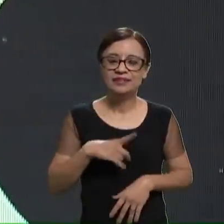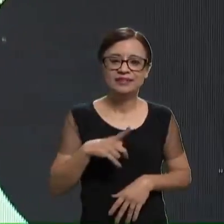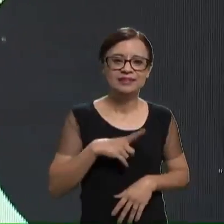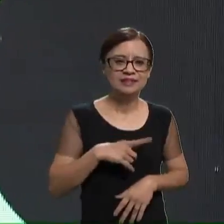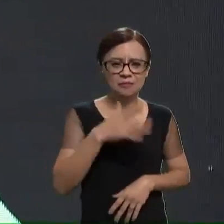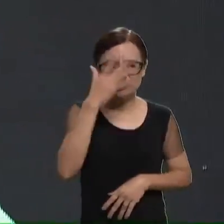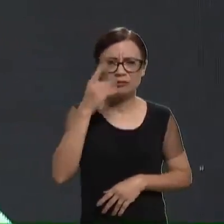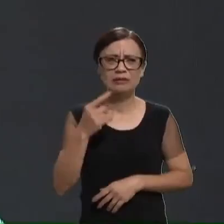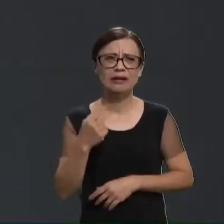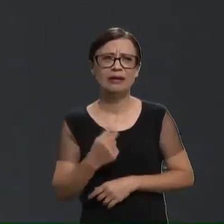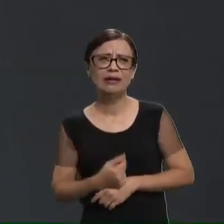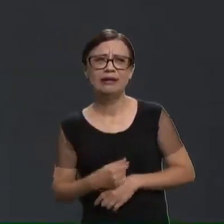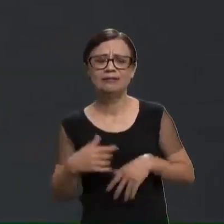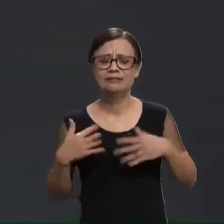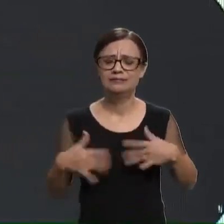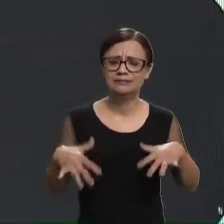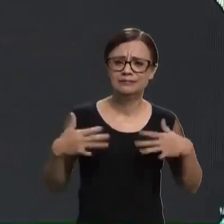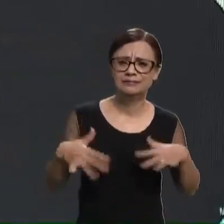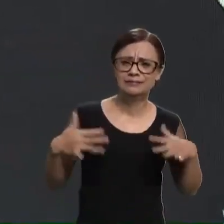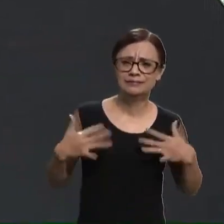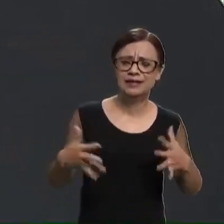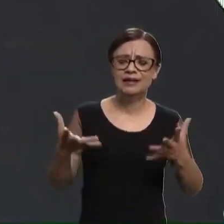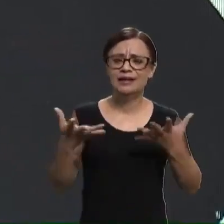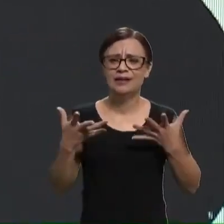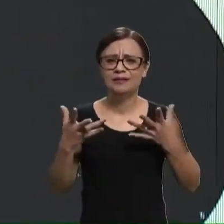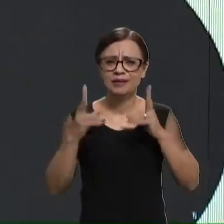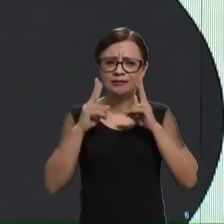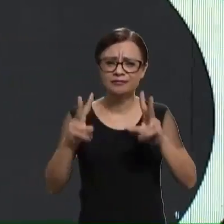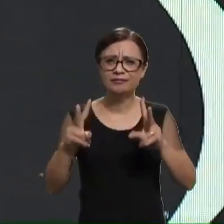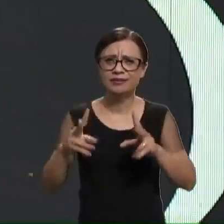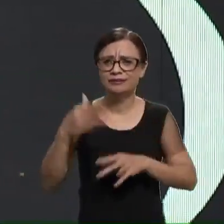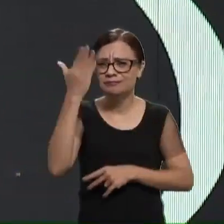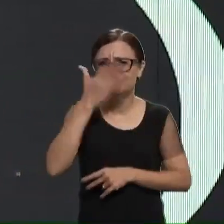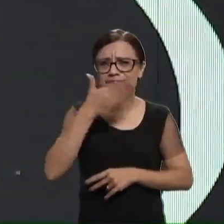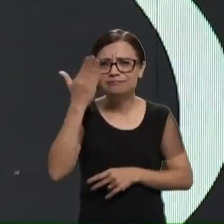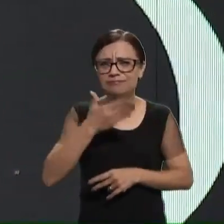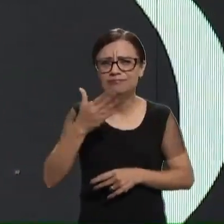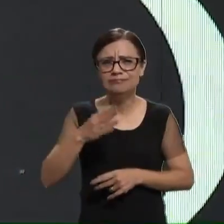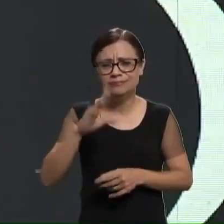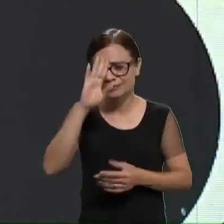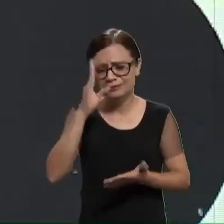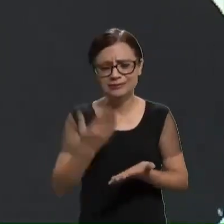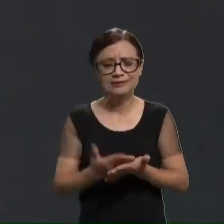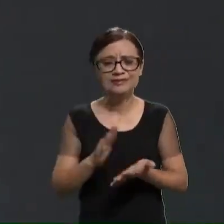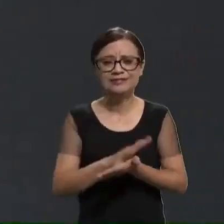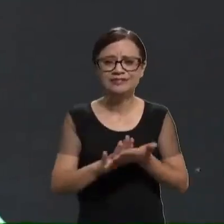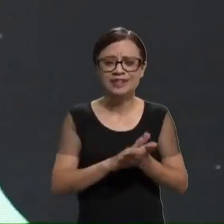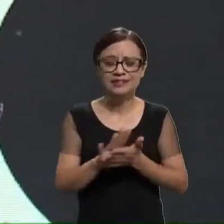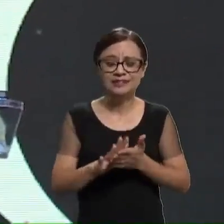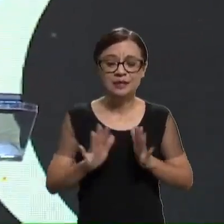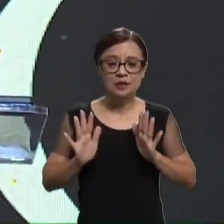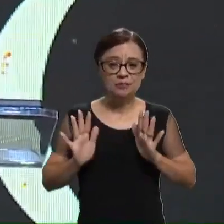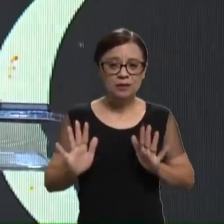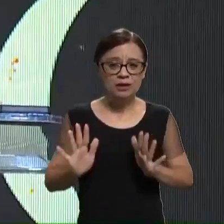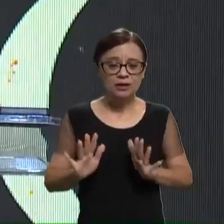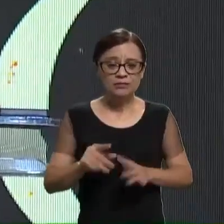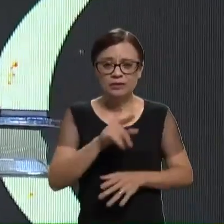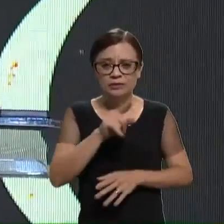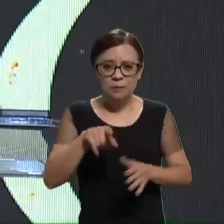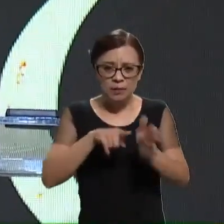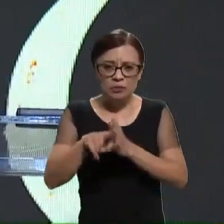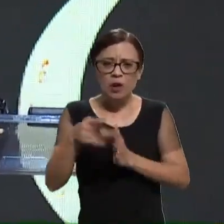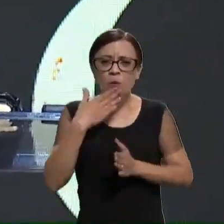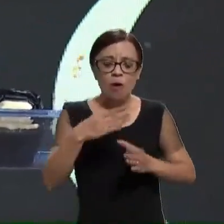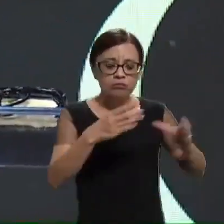ah, Lola, eu quero ver, mas eu não estou enxergando. Mas eu não quero te falar em que time você